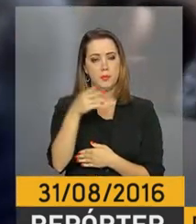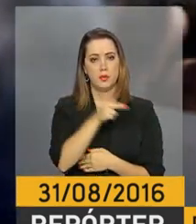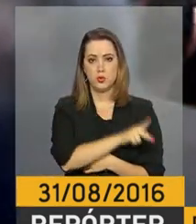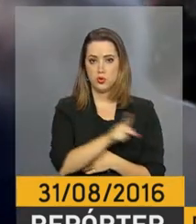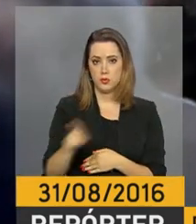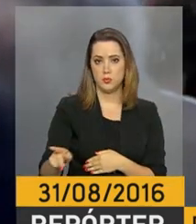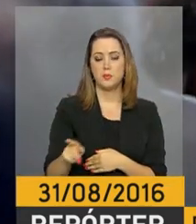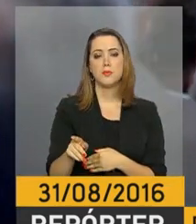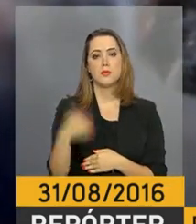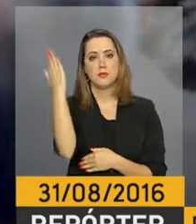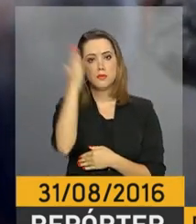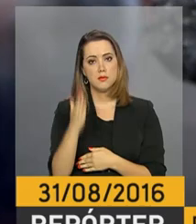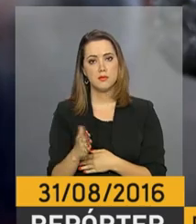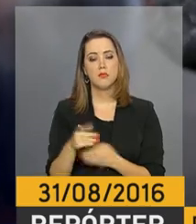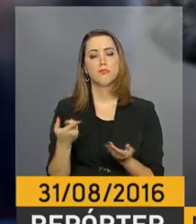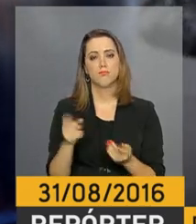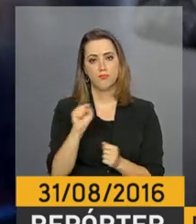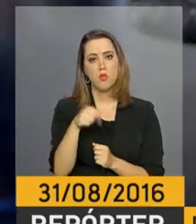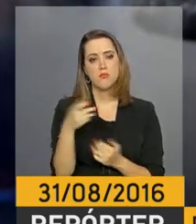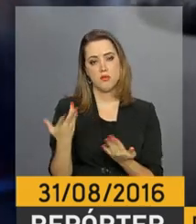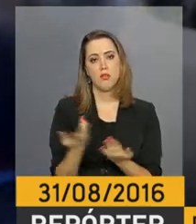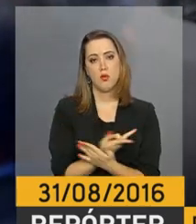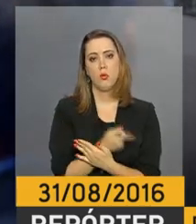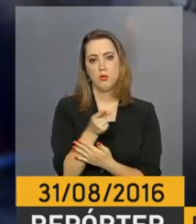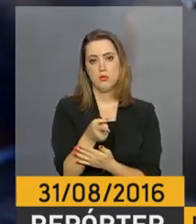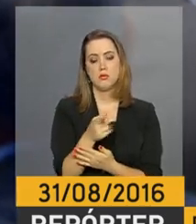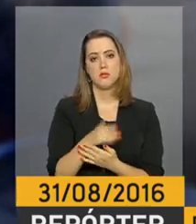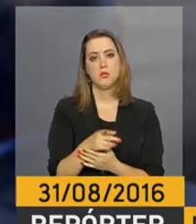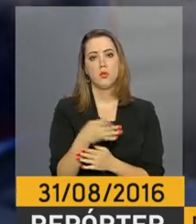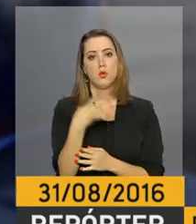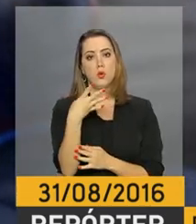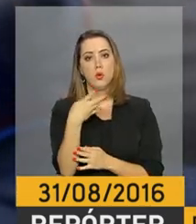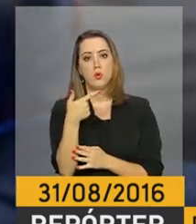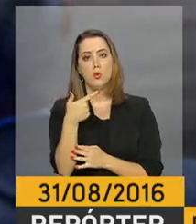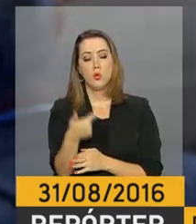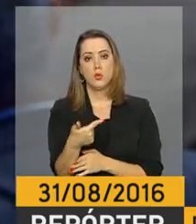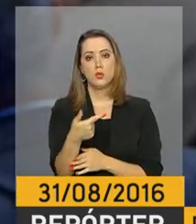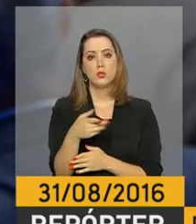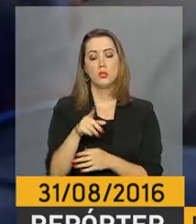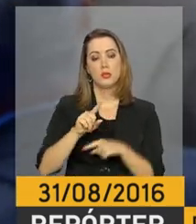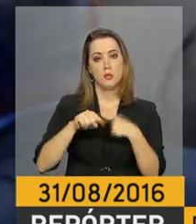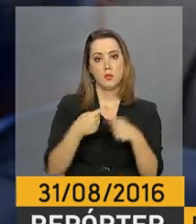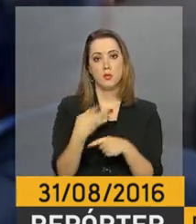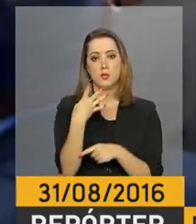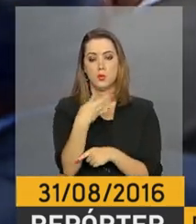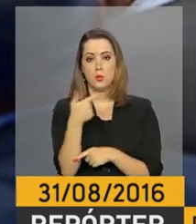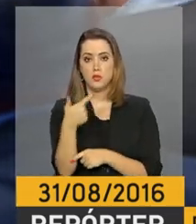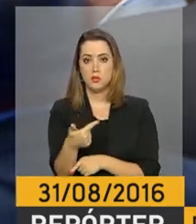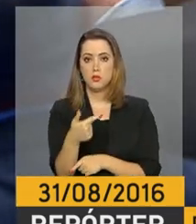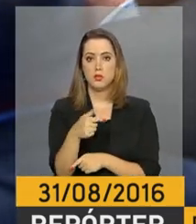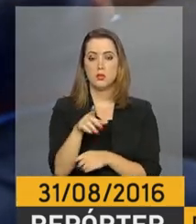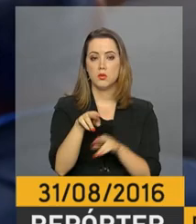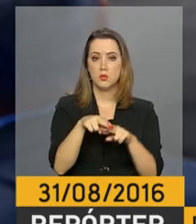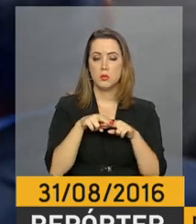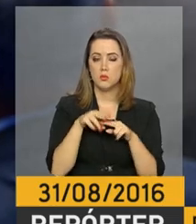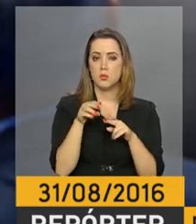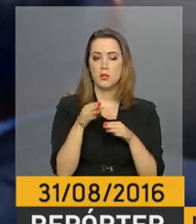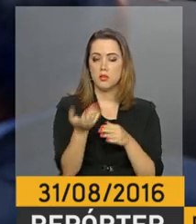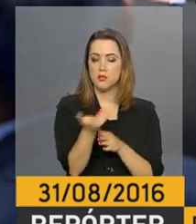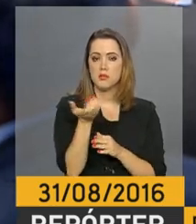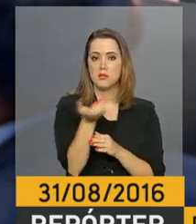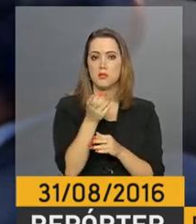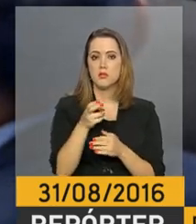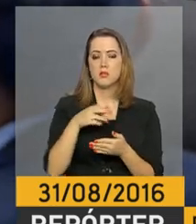fato ocorreu. Na sequência, 42 senadores optaram por cassar os direitos políticos de Dilma Rousseff e 36